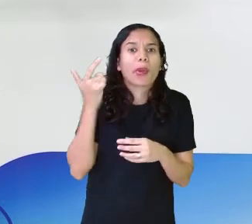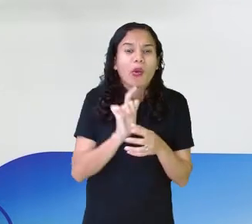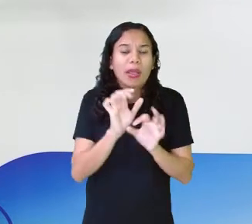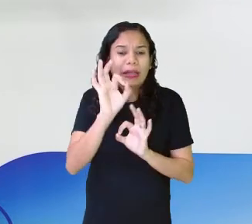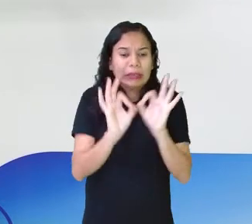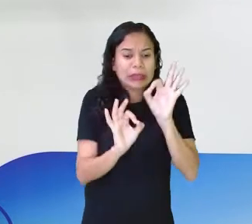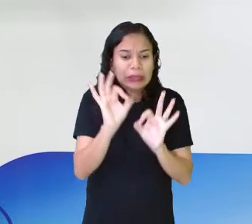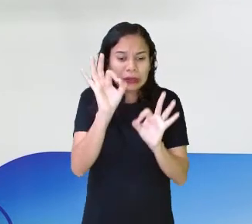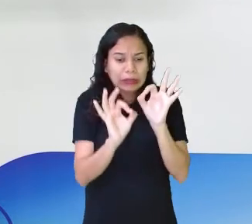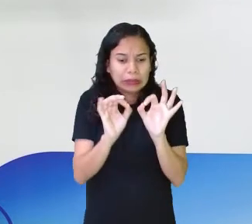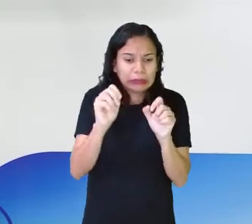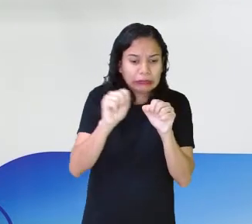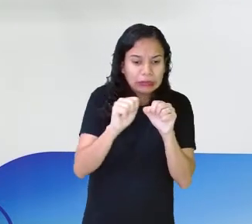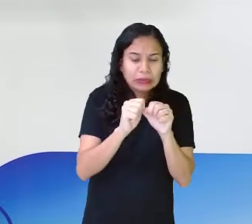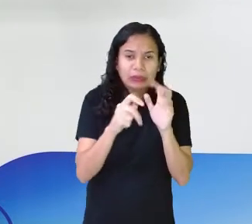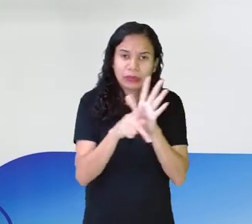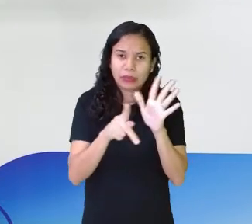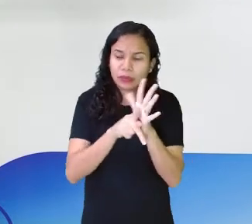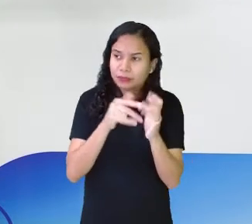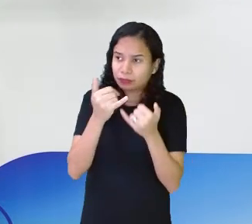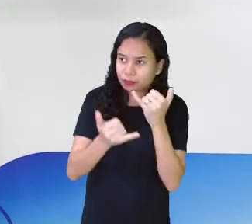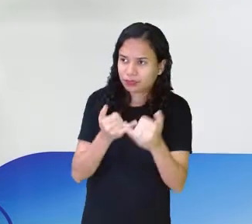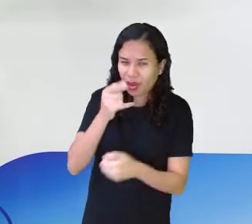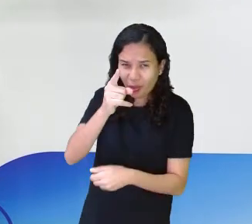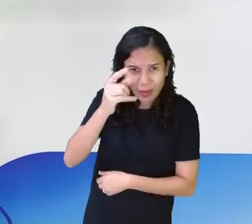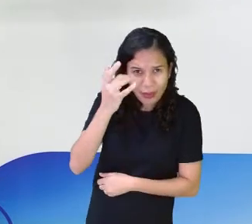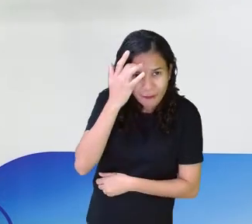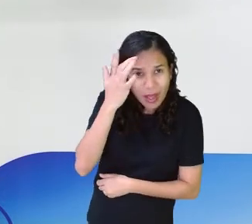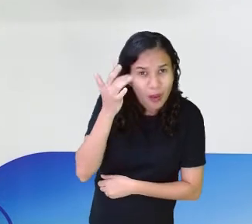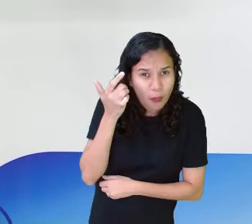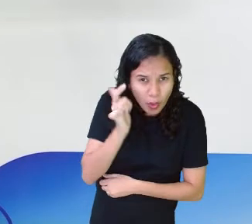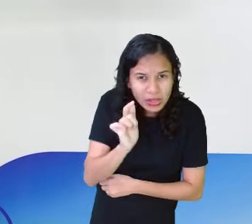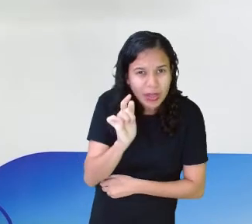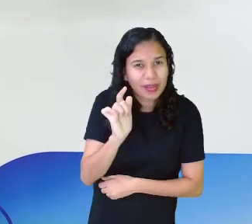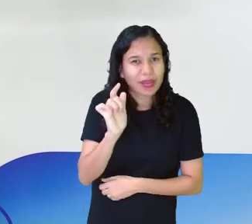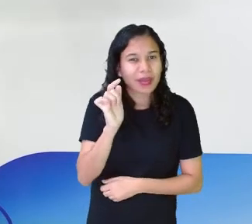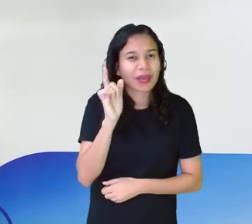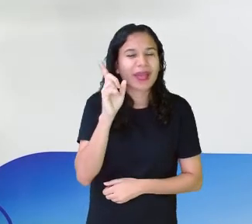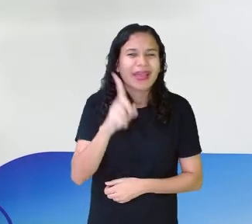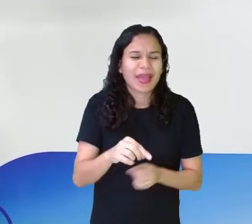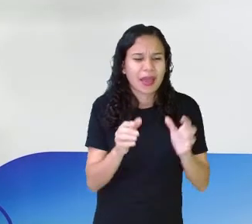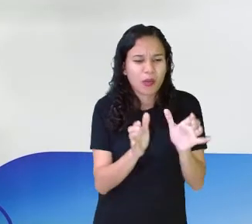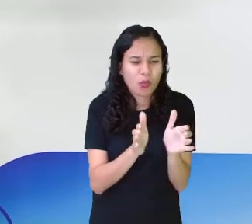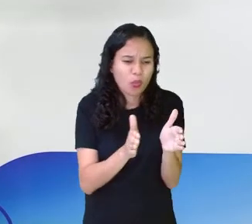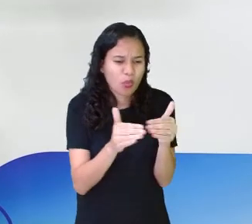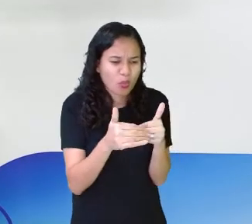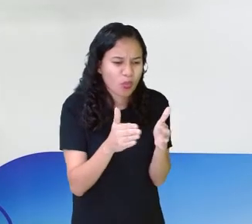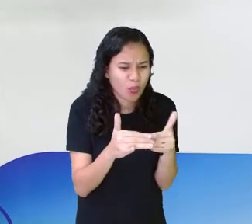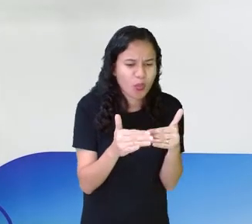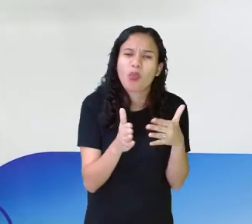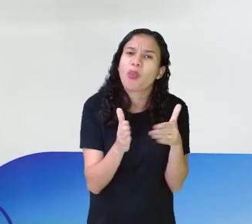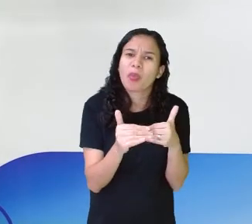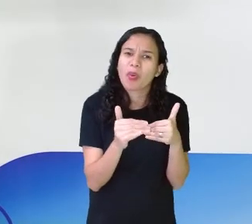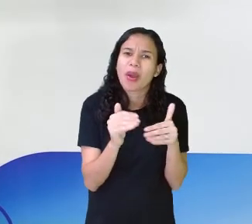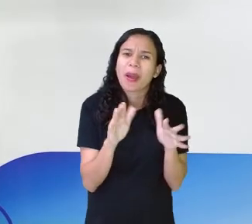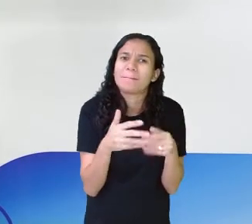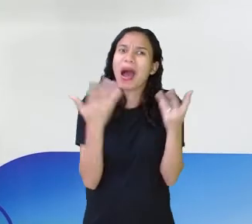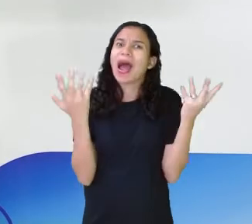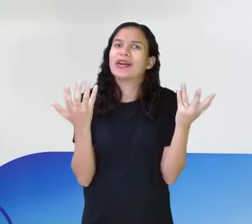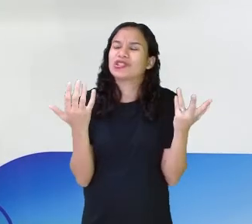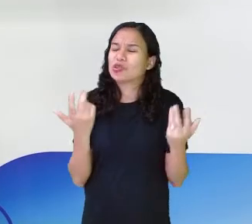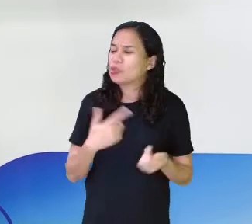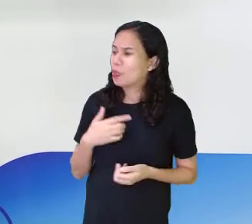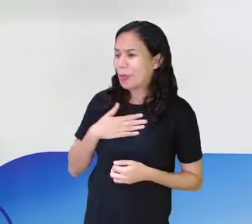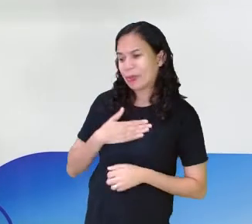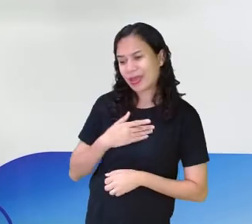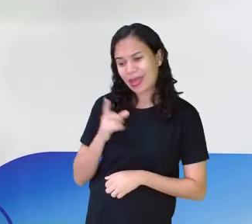conseguir montar esse joguinho aqui. Você tem facilidade, é chamado de cubo mágico, né? Para mim não tem